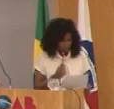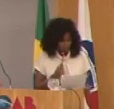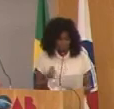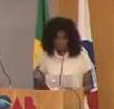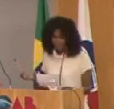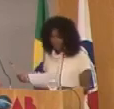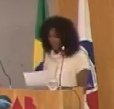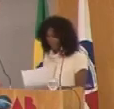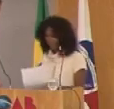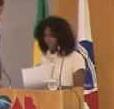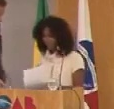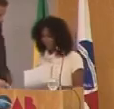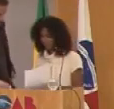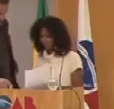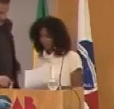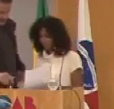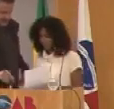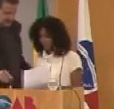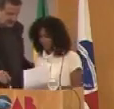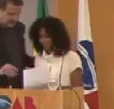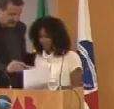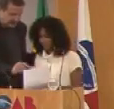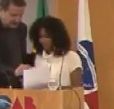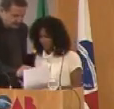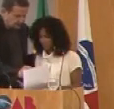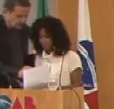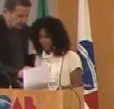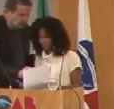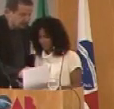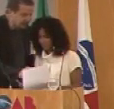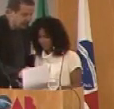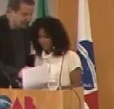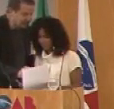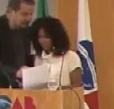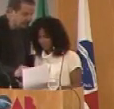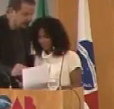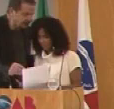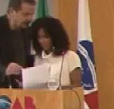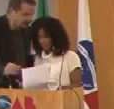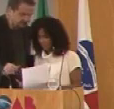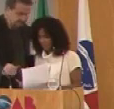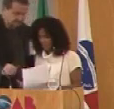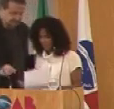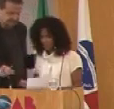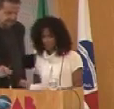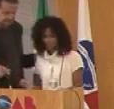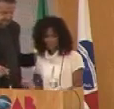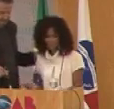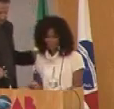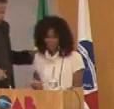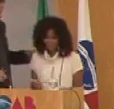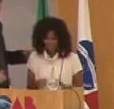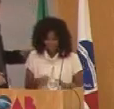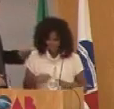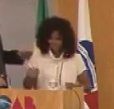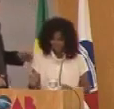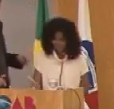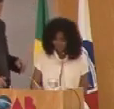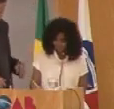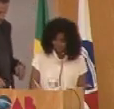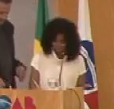duro, num mundo que nos chama à sobrevivência, mergulhada numa cultura que